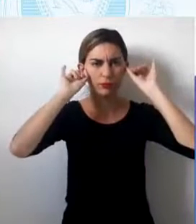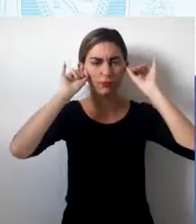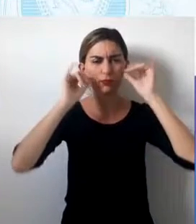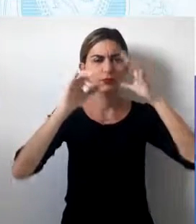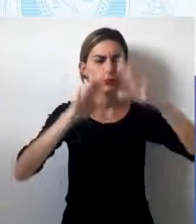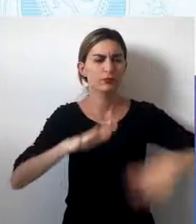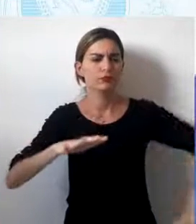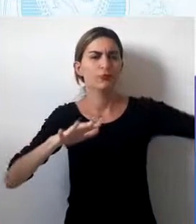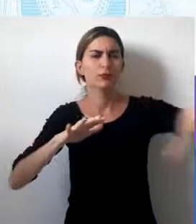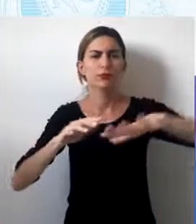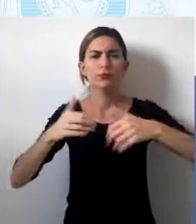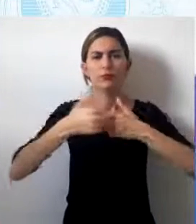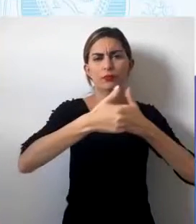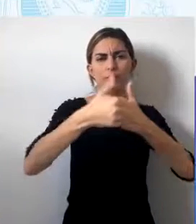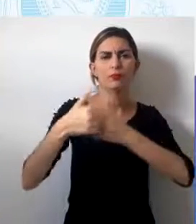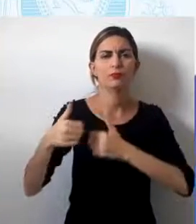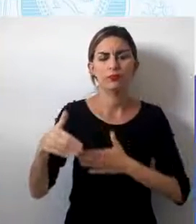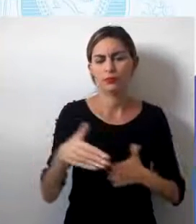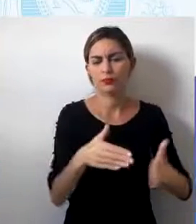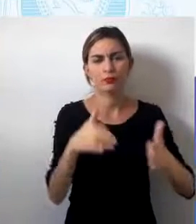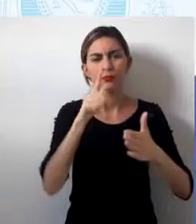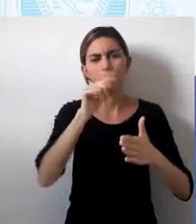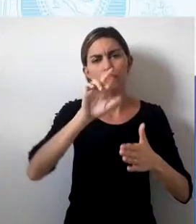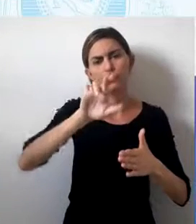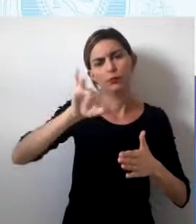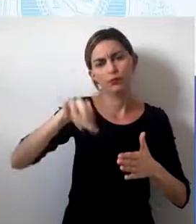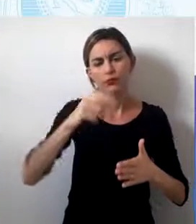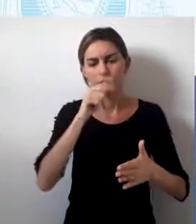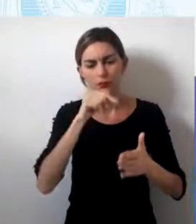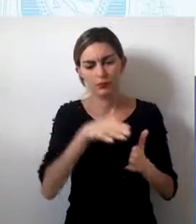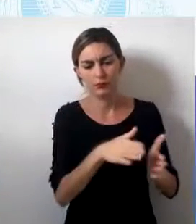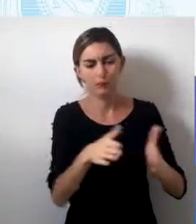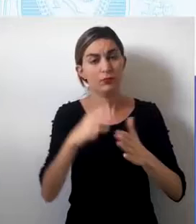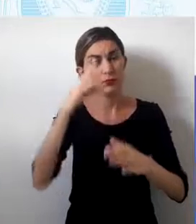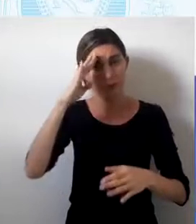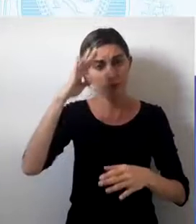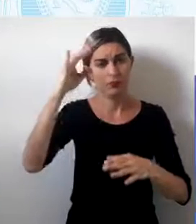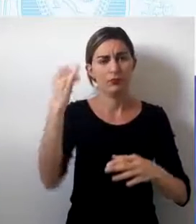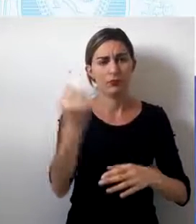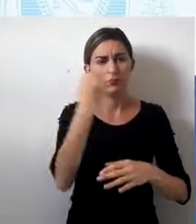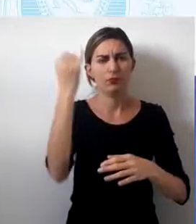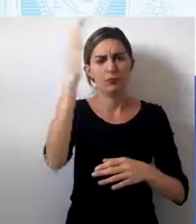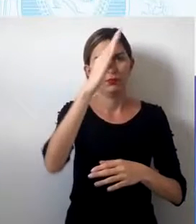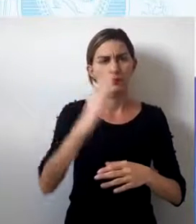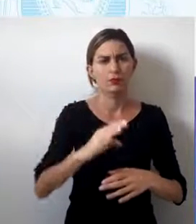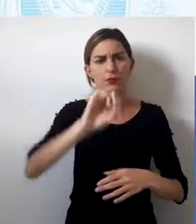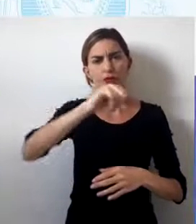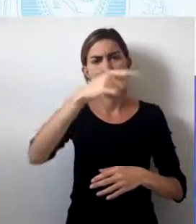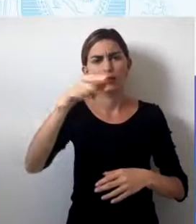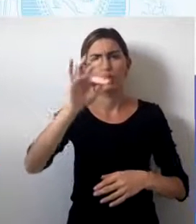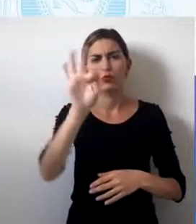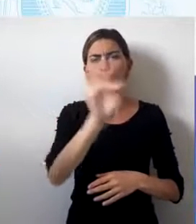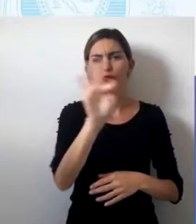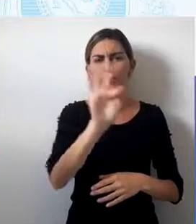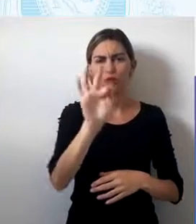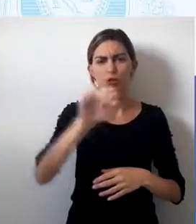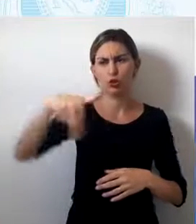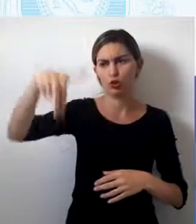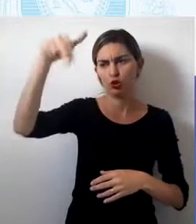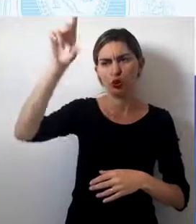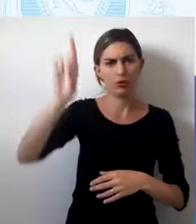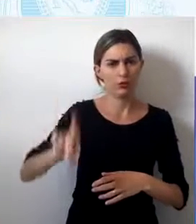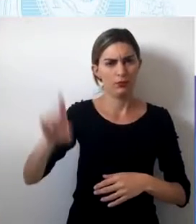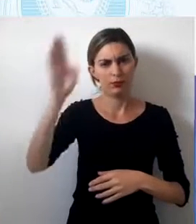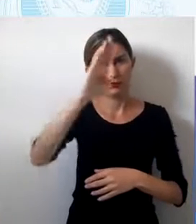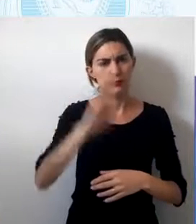ocupavam as áreas próximas às margens de rios, né? Alguns dos rios mais importantes do Brasil, como por exemplo o São Francisco, no Nordeste